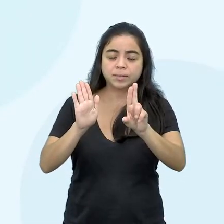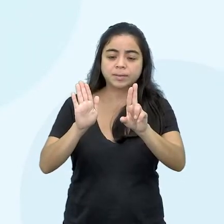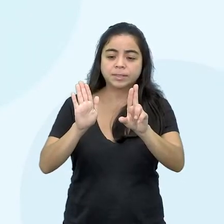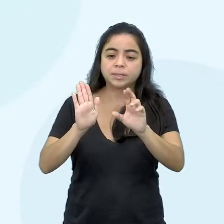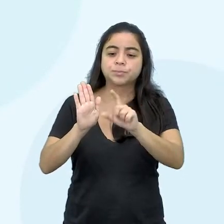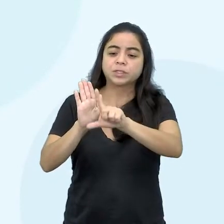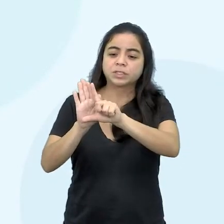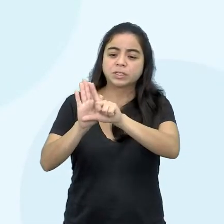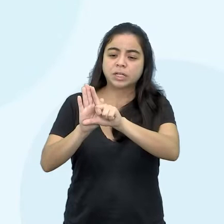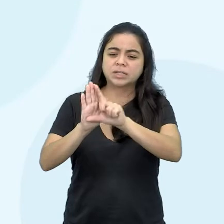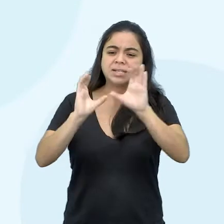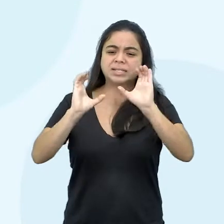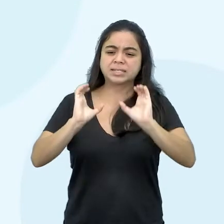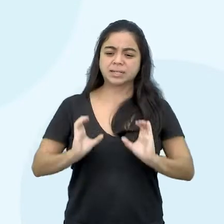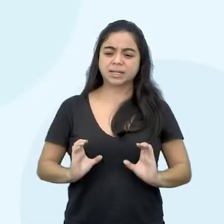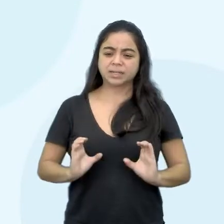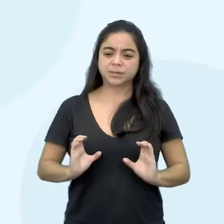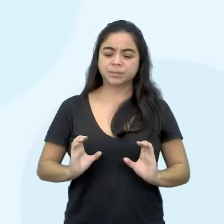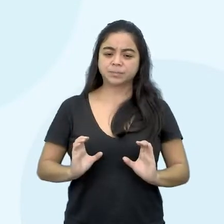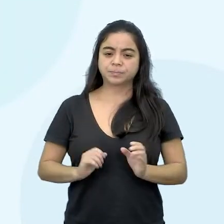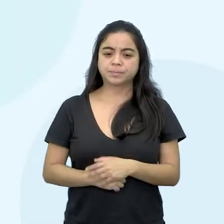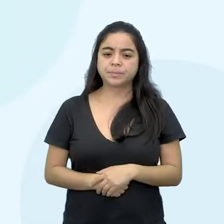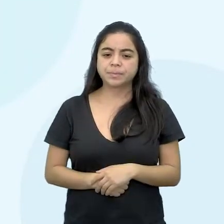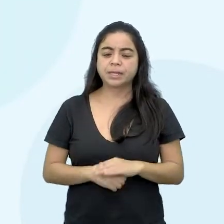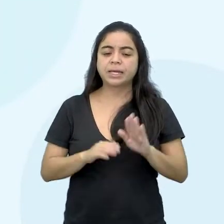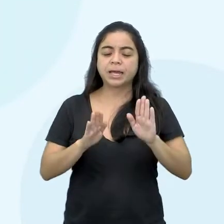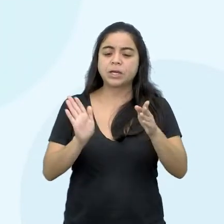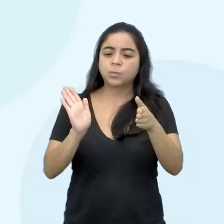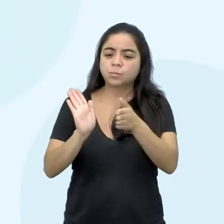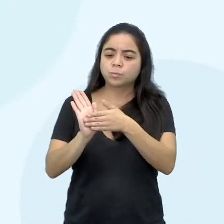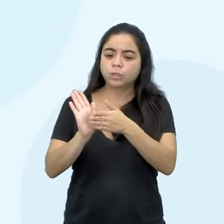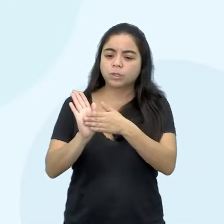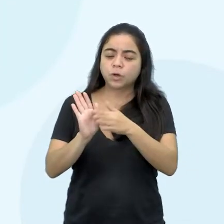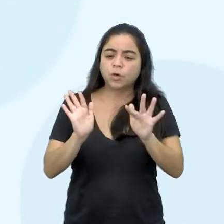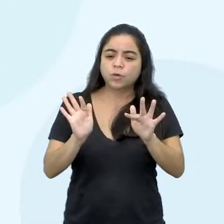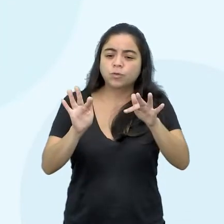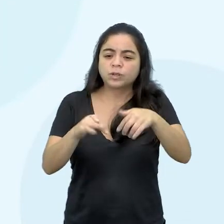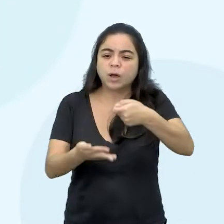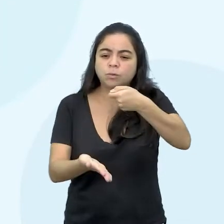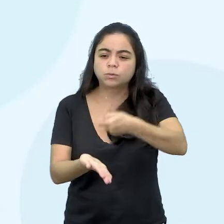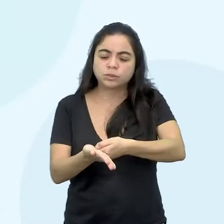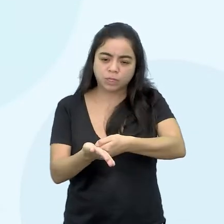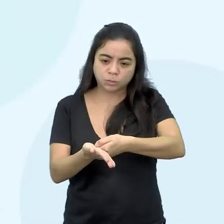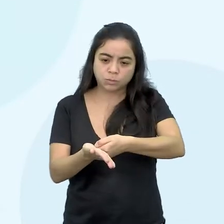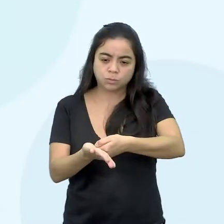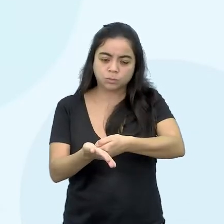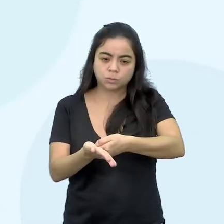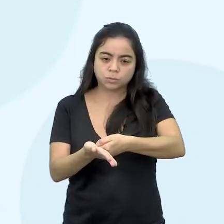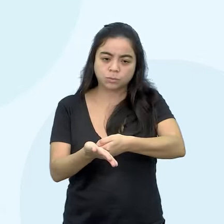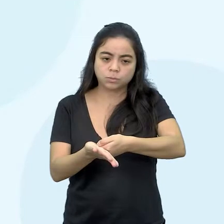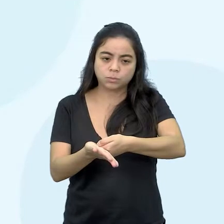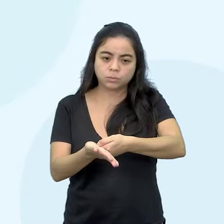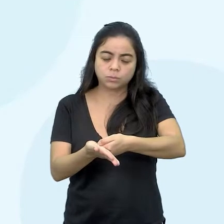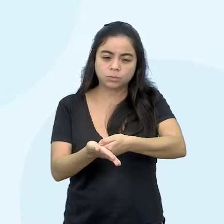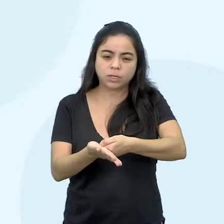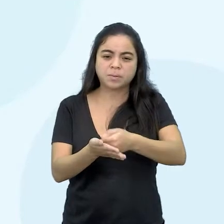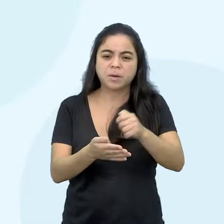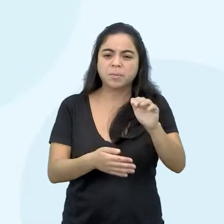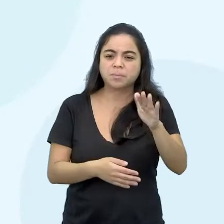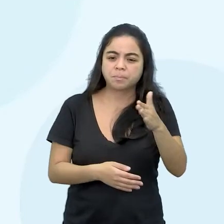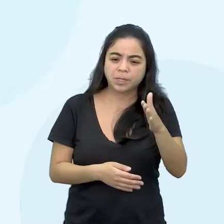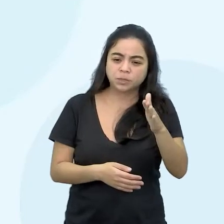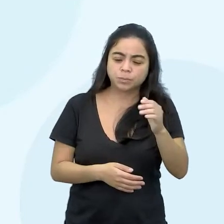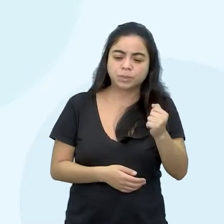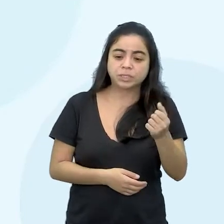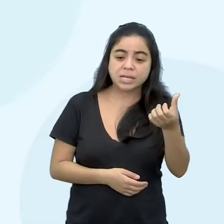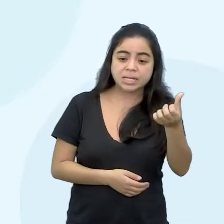Cidadã. Ela é promulgada, então, logo após o final da ditadura militar, né? A ditadura militar que dura no Brasil